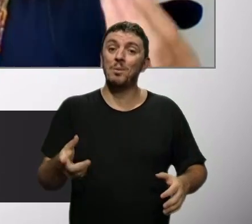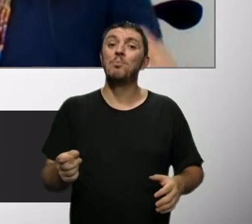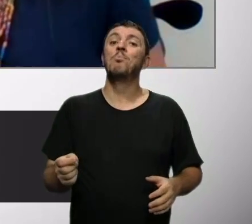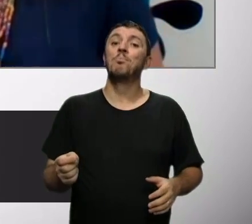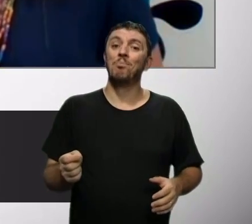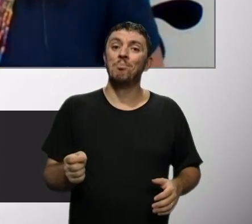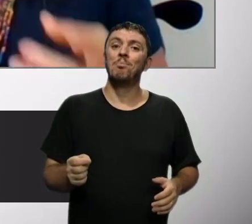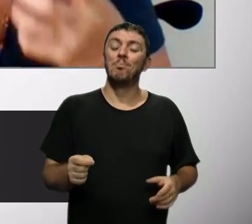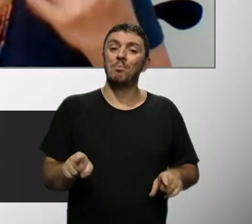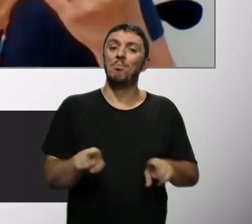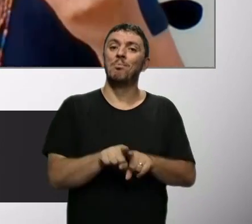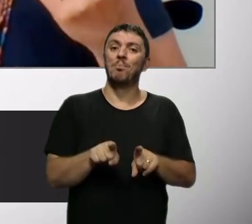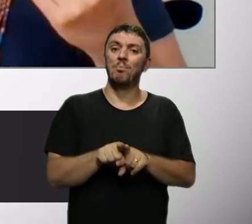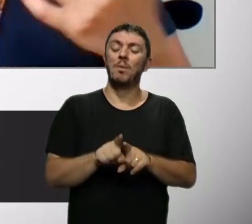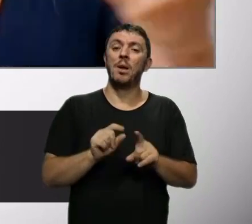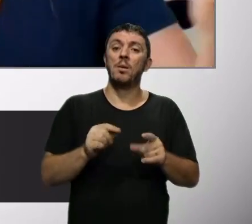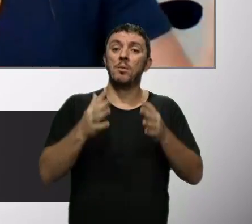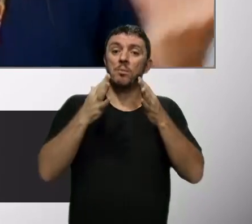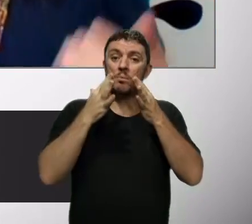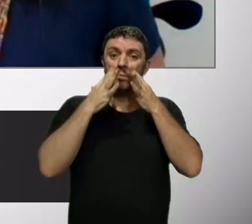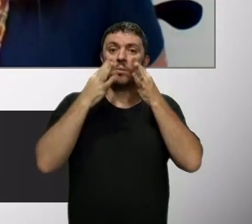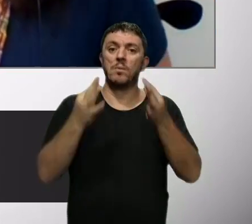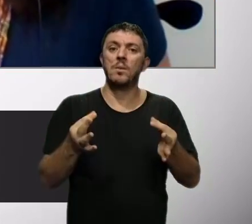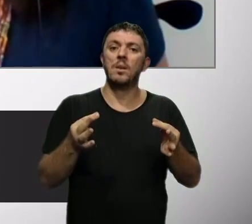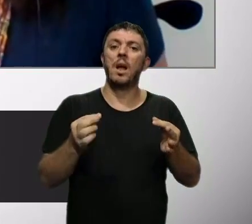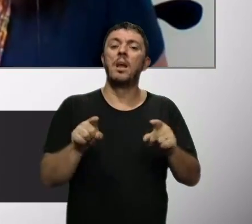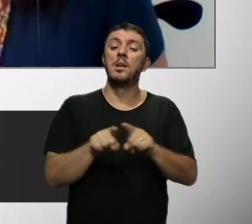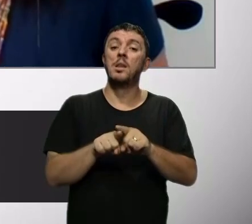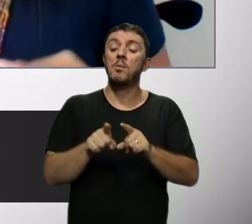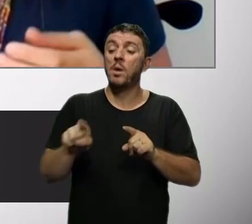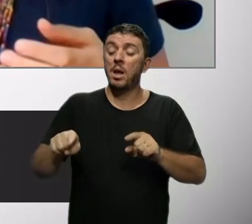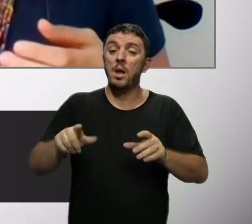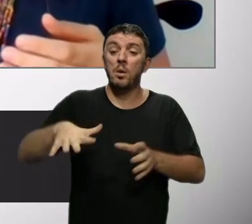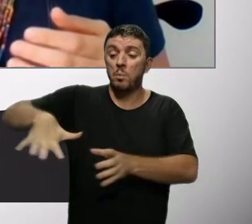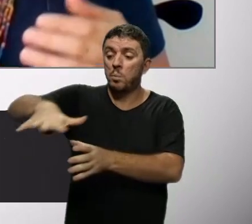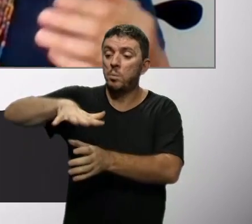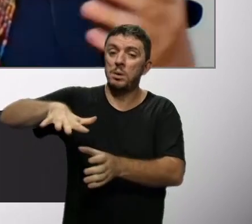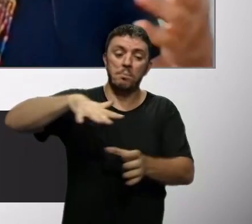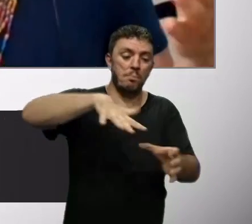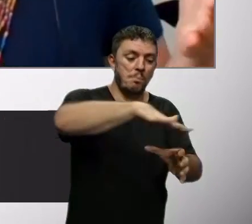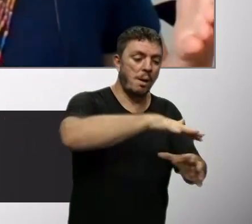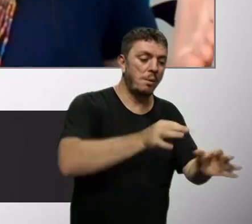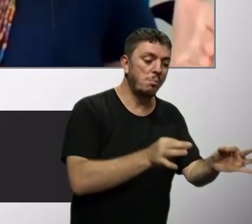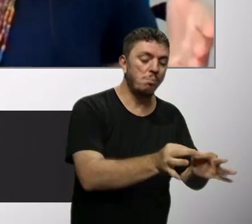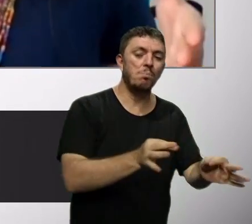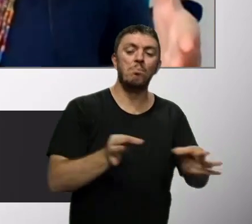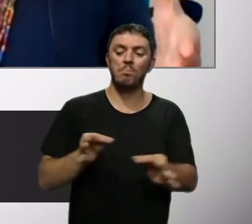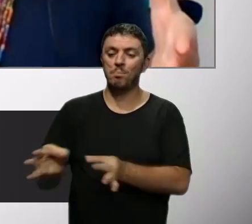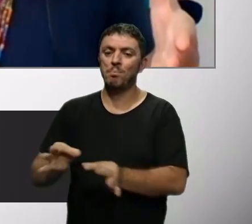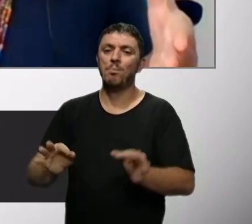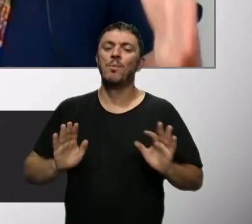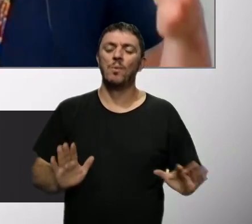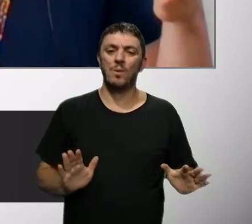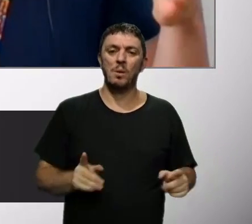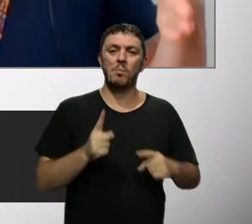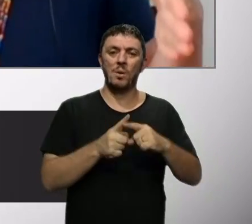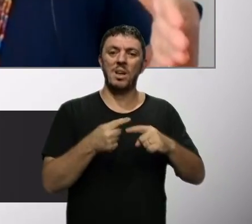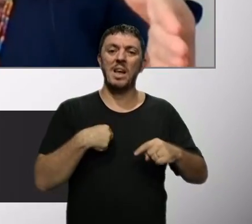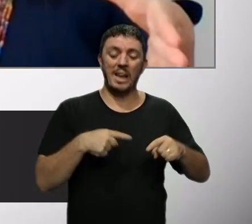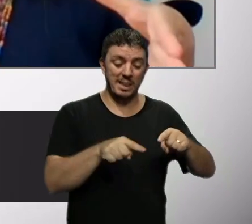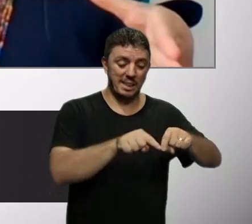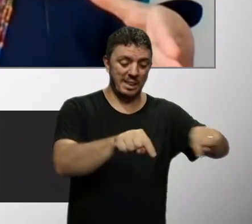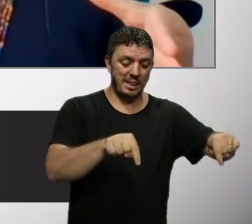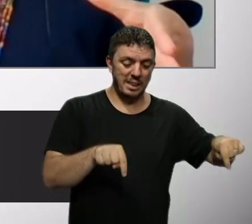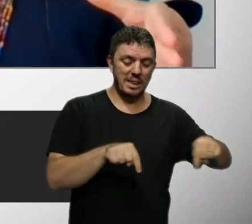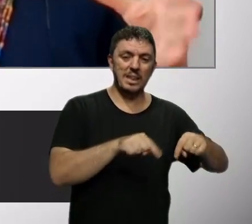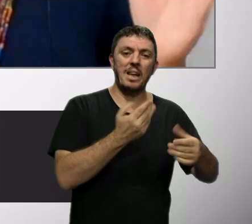outra atenção, uma outra organização do espaço, porque a gente, numa sala de aula, você tem